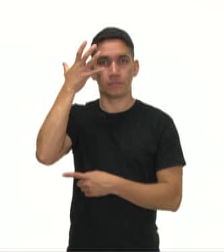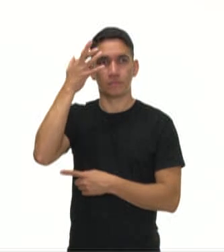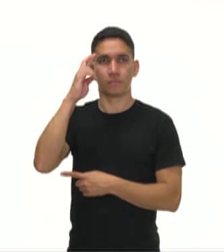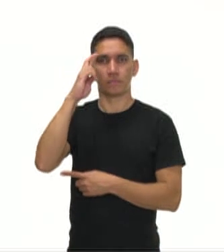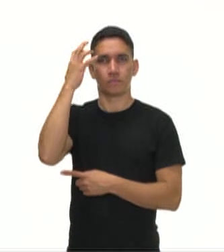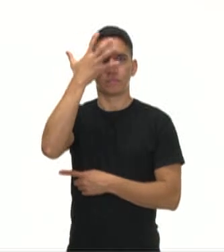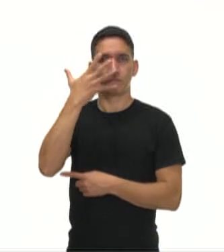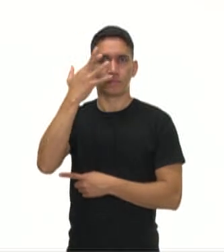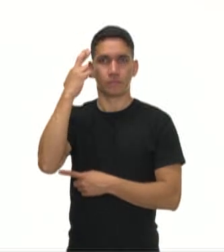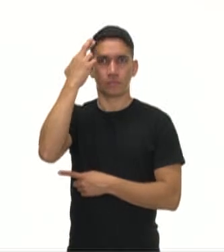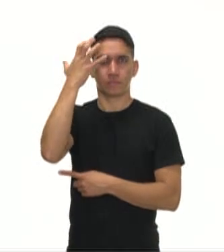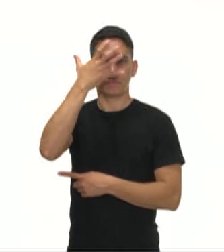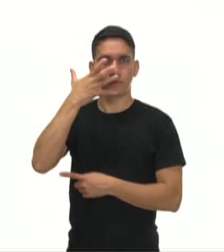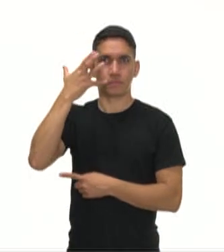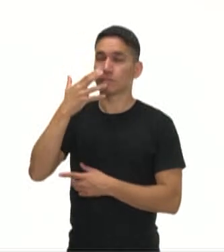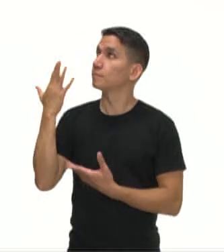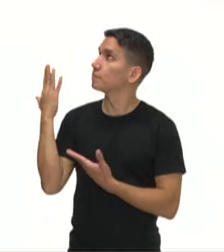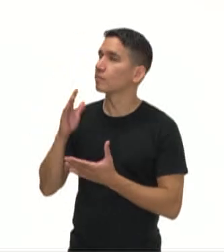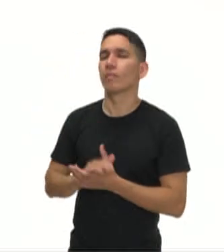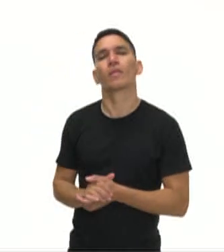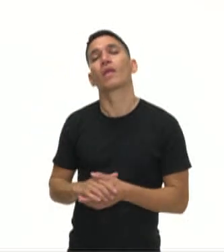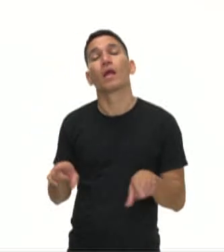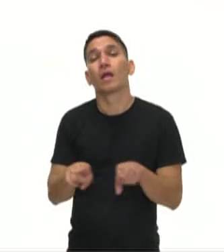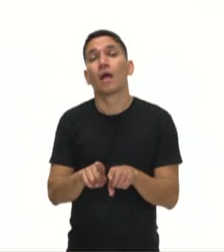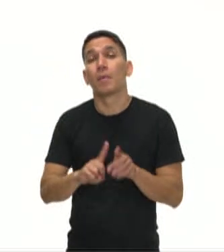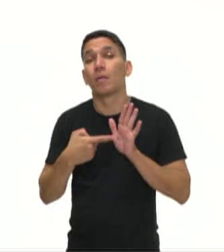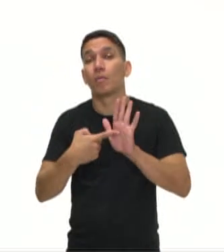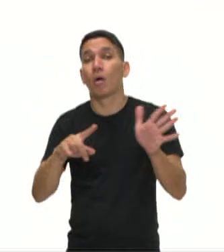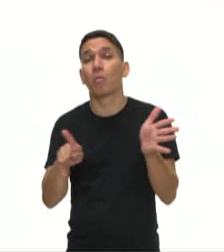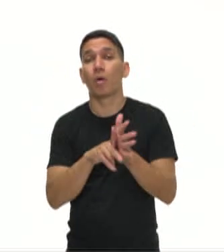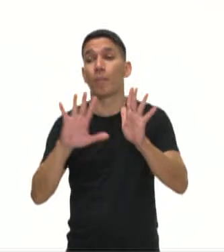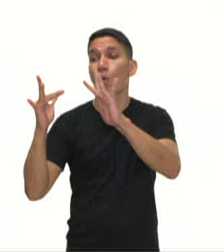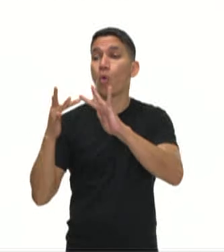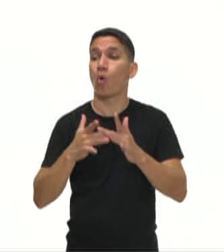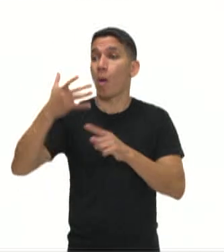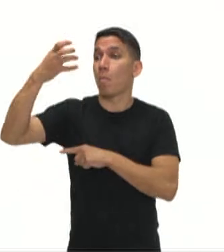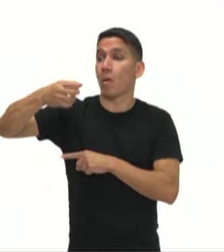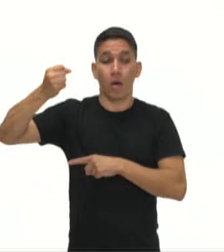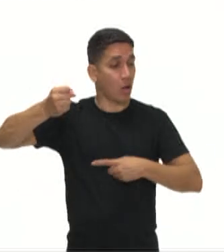entre indígenas, né, e entre aspas ali, indígenas e homens brancos.